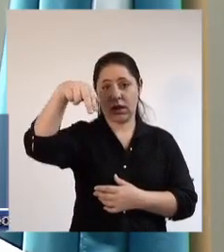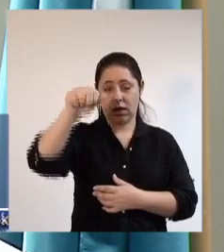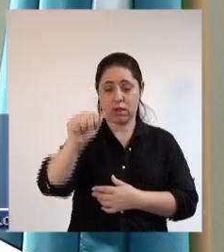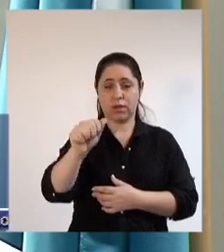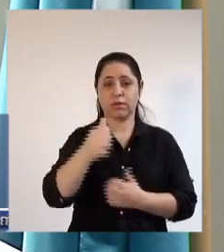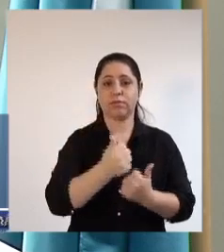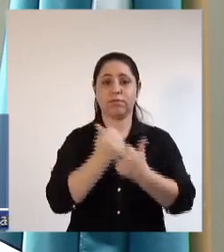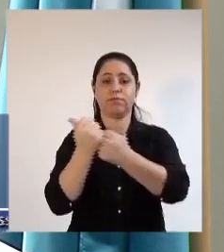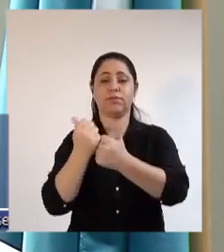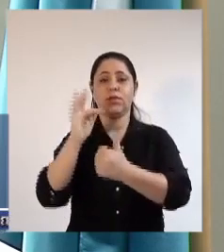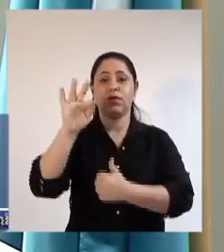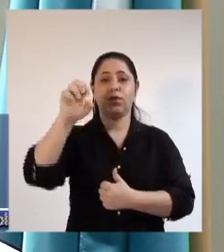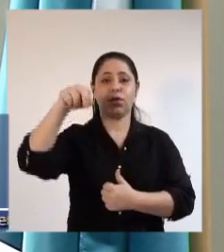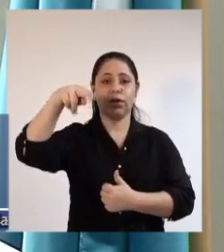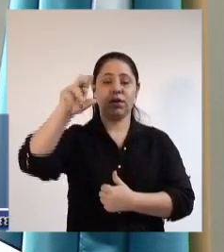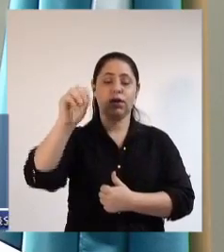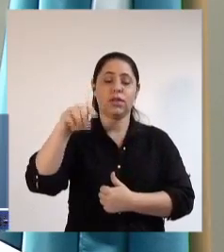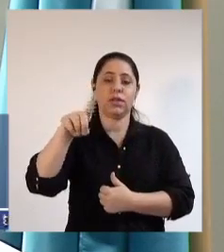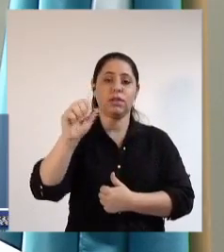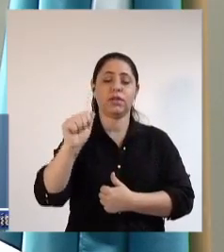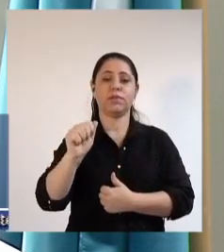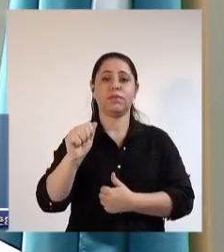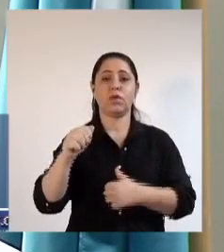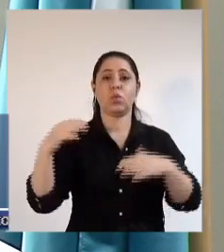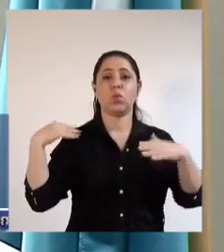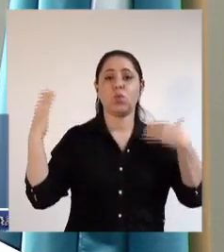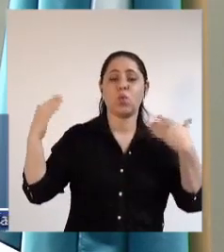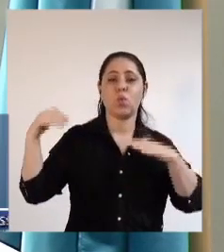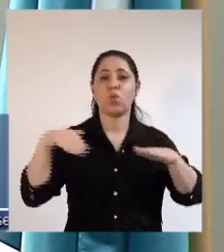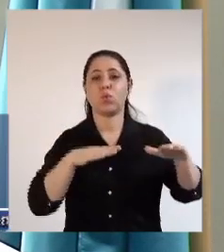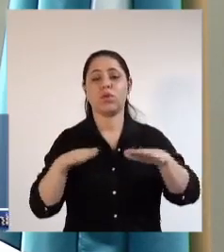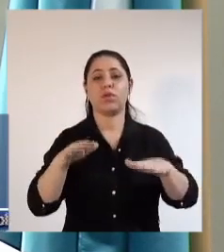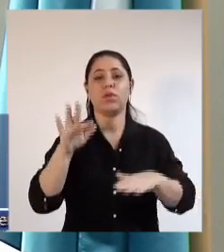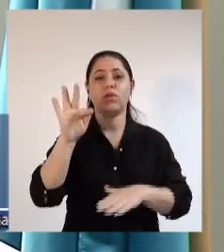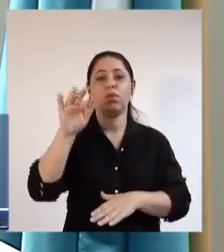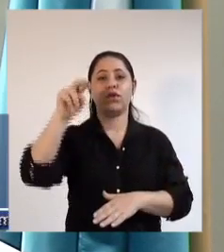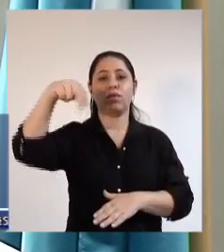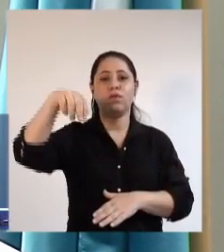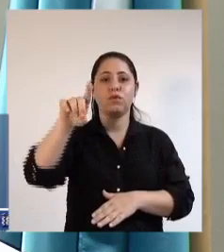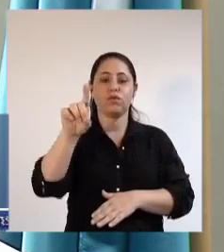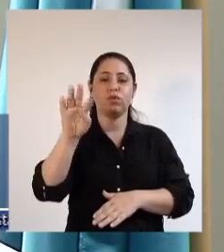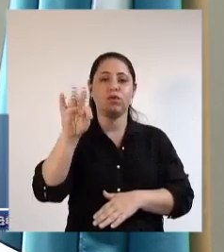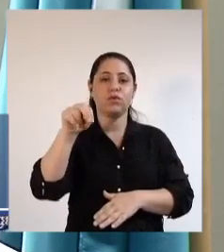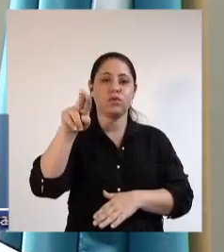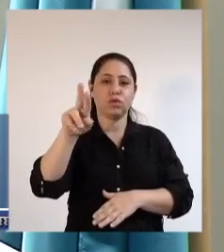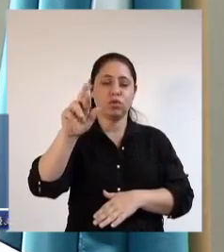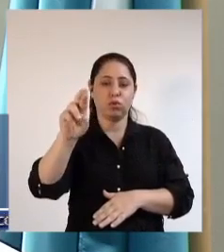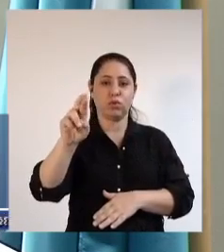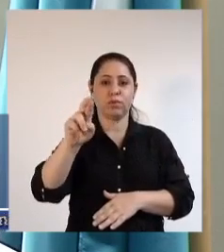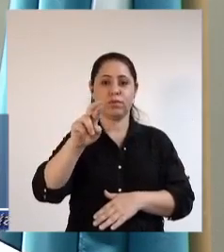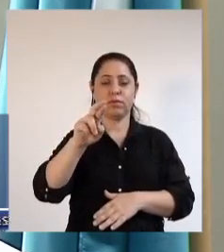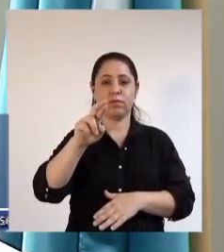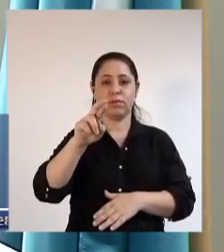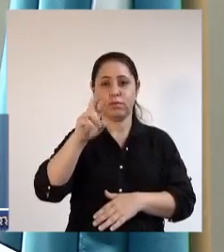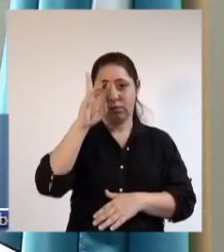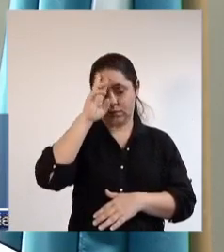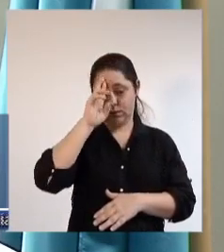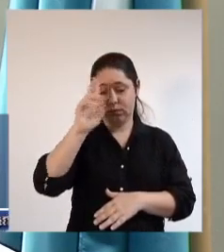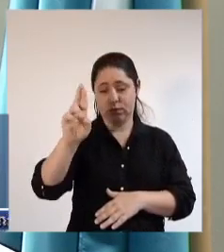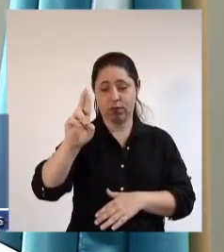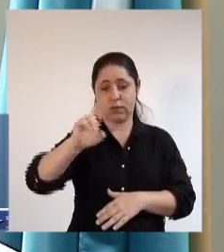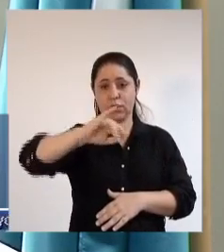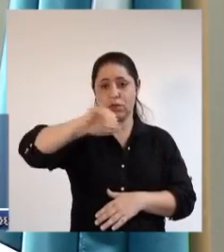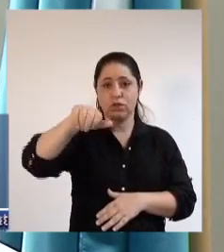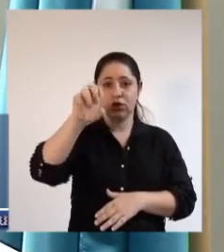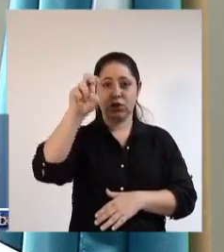fundação de turismo do mato grosso do sul fundtur titular jean carlos de lima